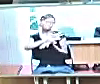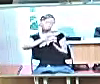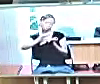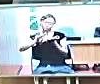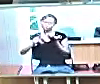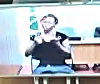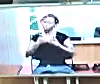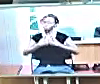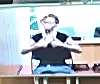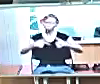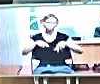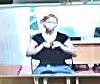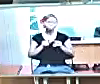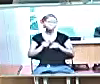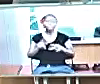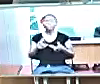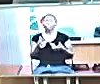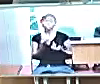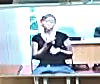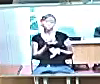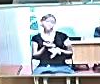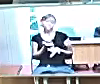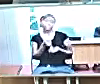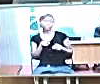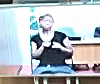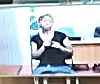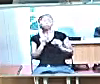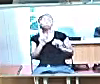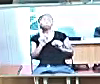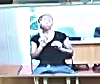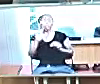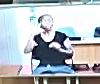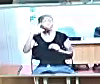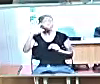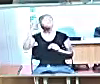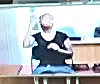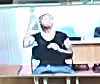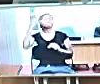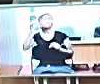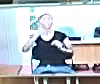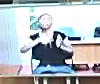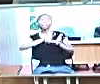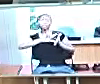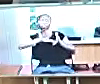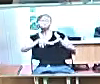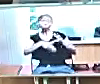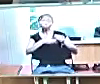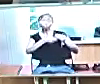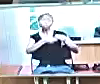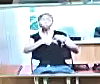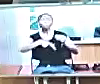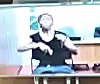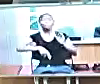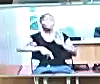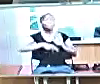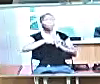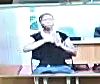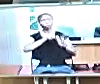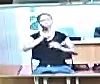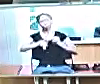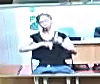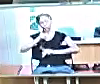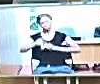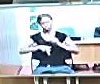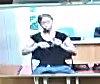né além do valor nominal e foram resultantes de emendas populares a economia solidária